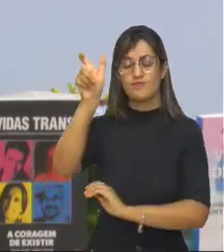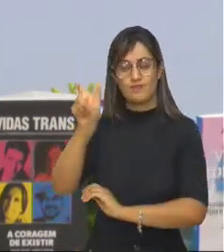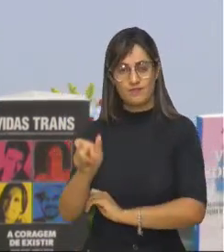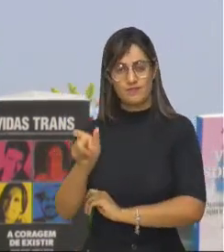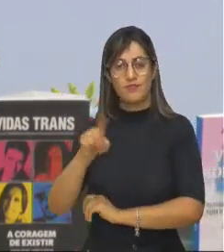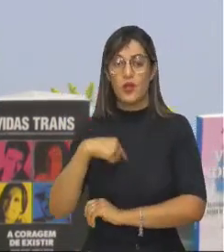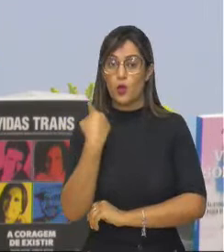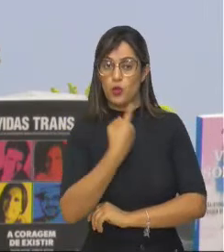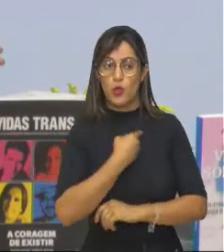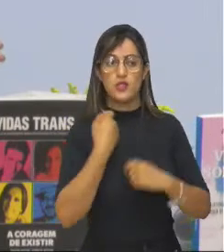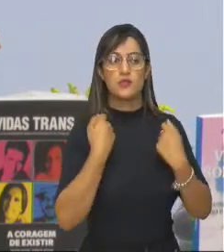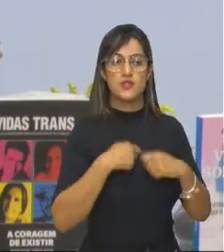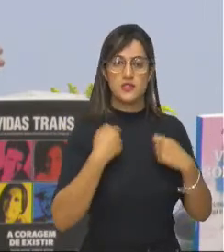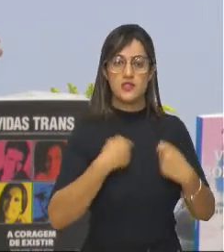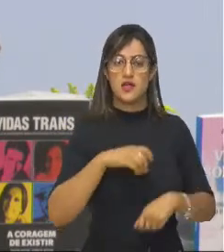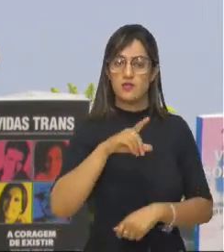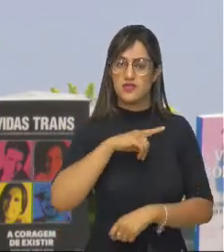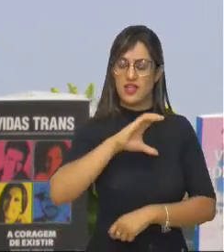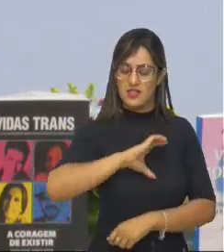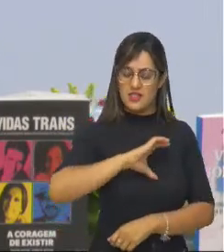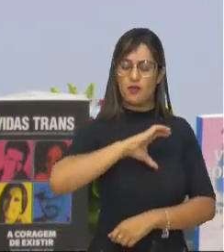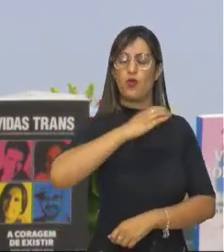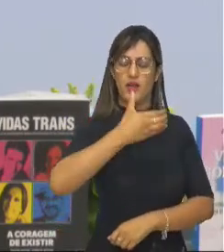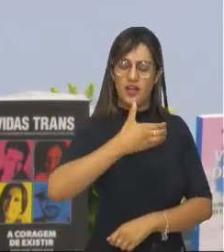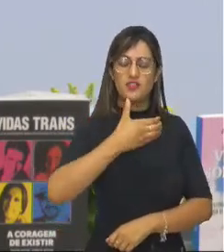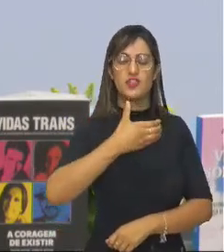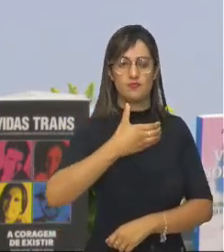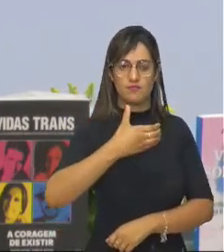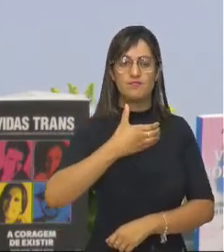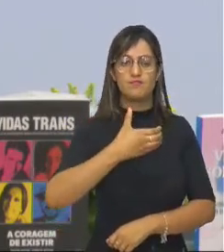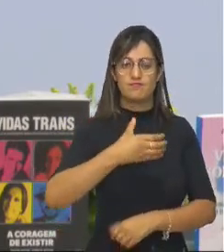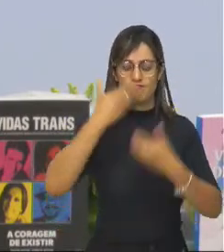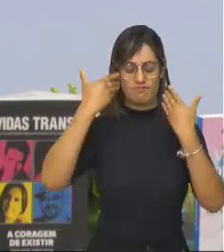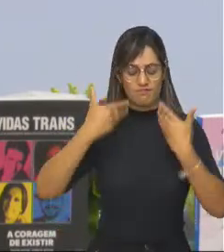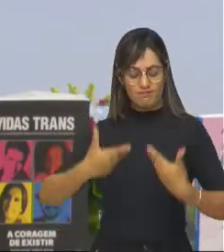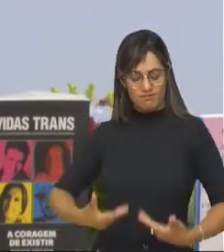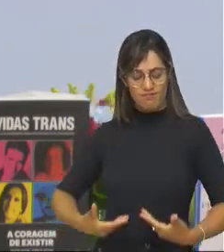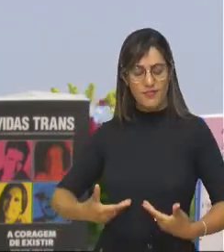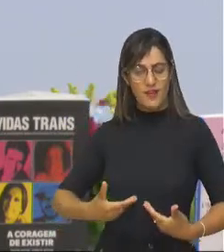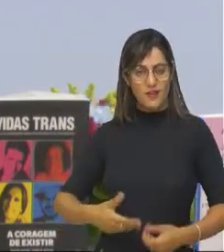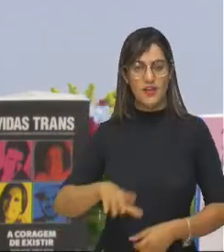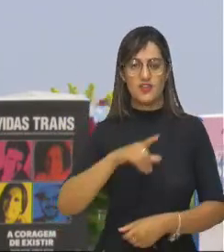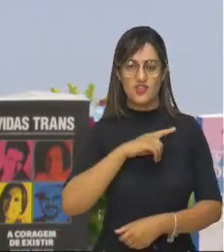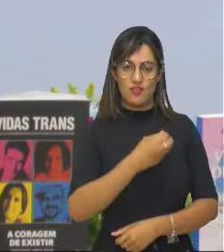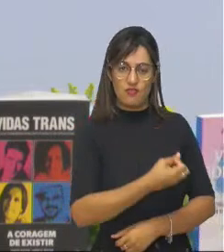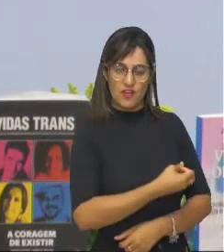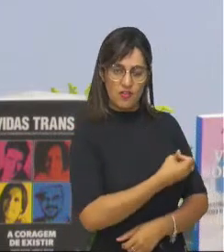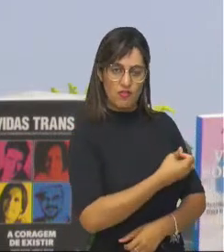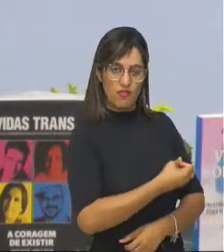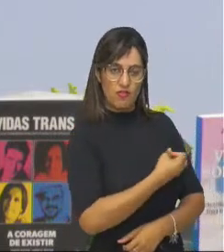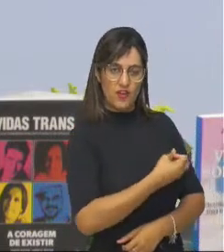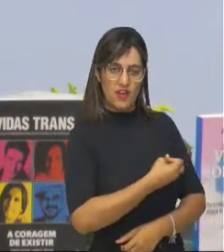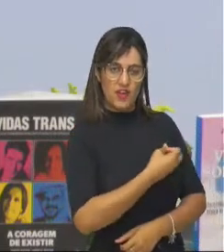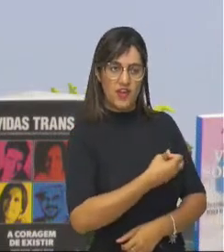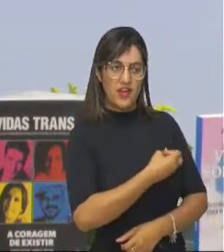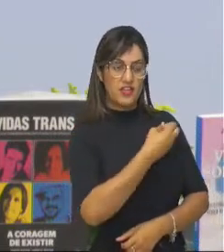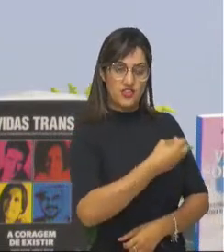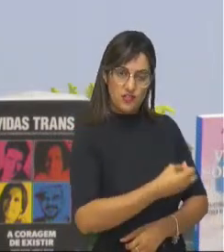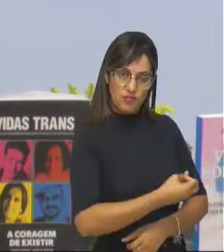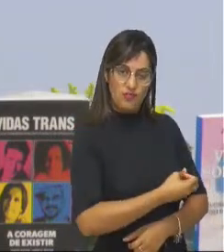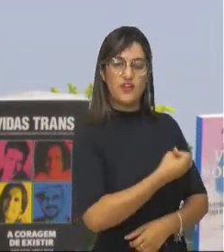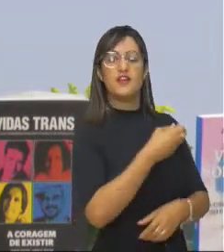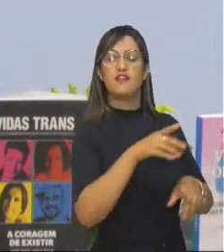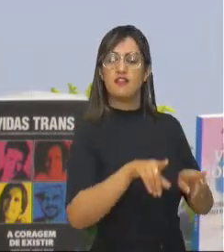dessa coragem, literalmente, dessa coragem de ser, dessa coragem de existir, de sobrevida